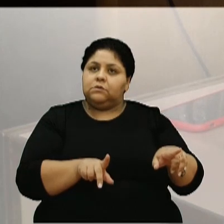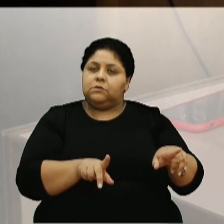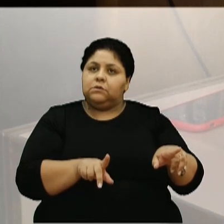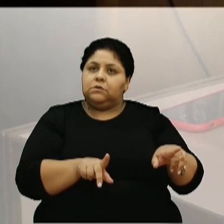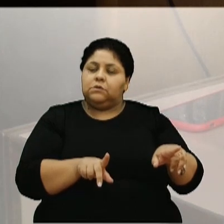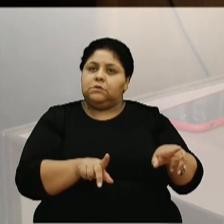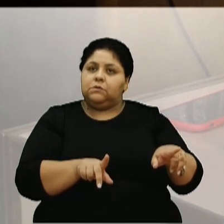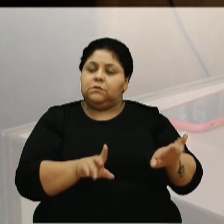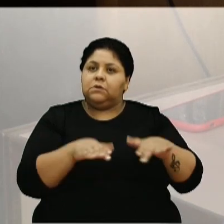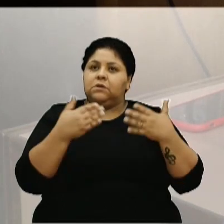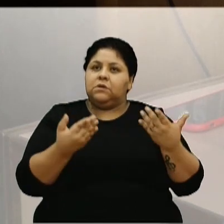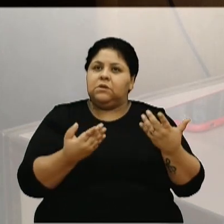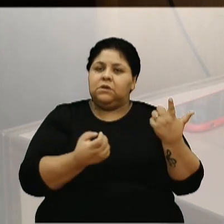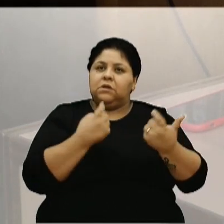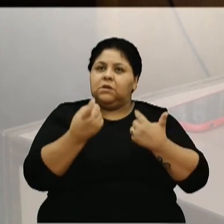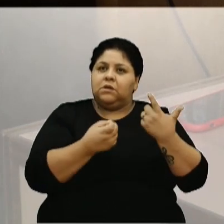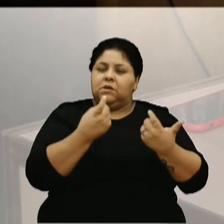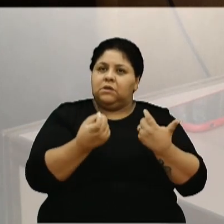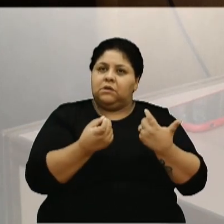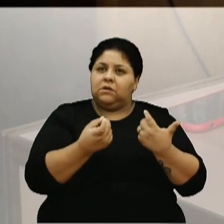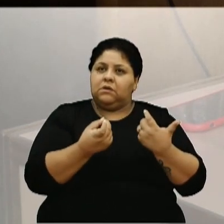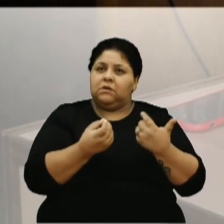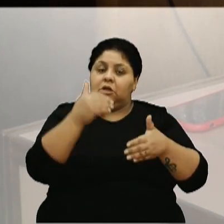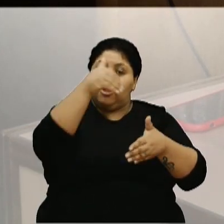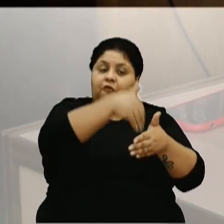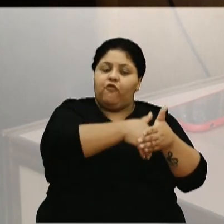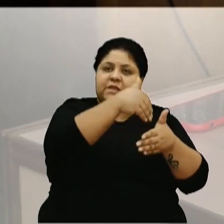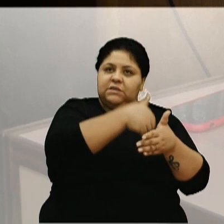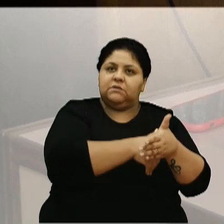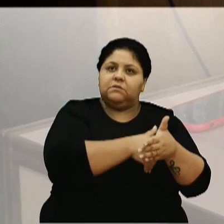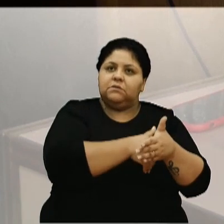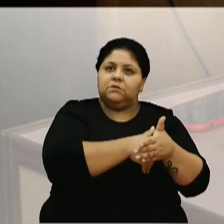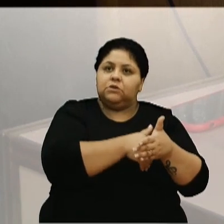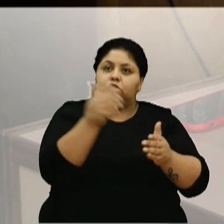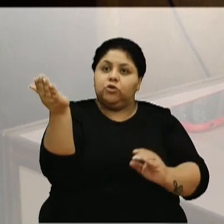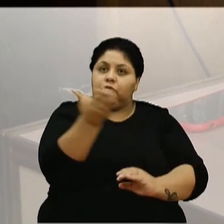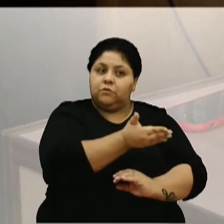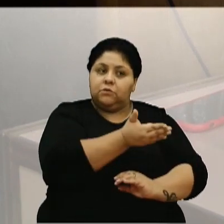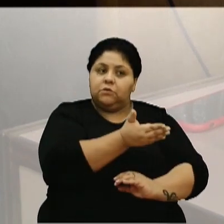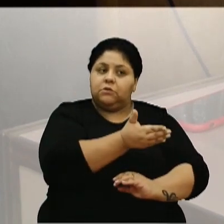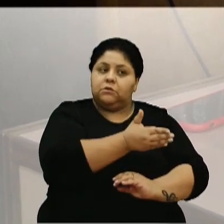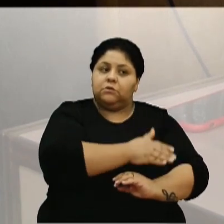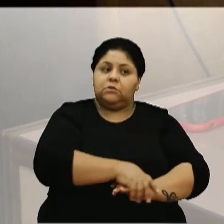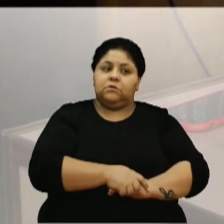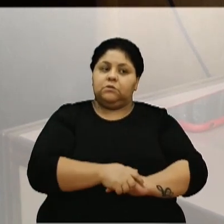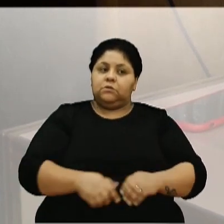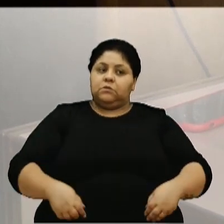Edelvan. Então, logo mais deve estar em votação com vocês. Mas sempre